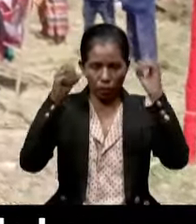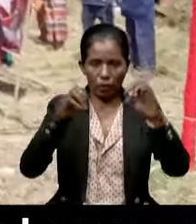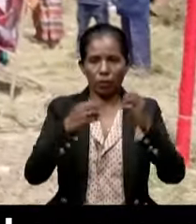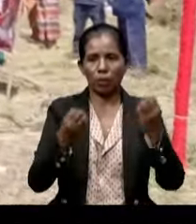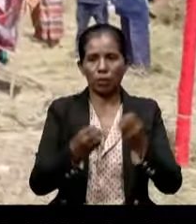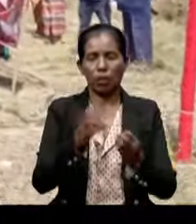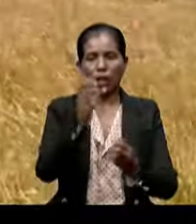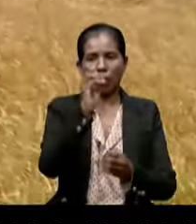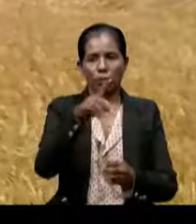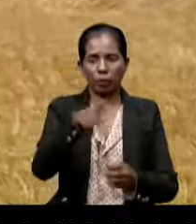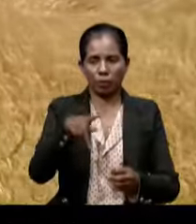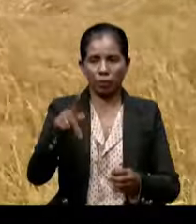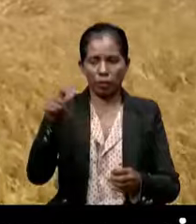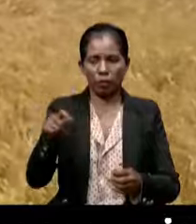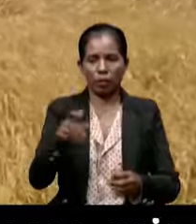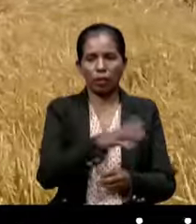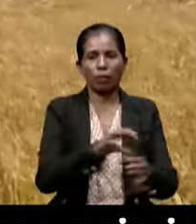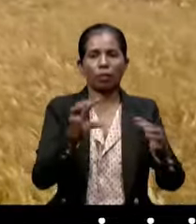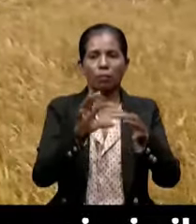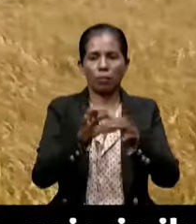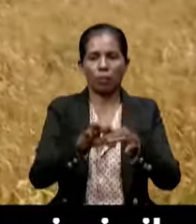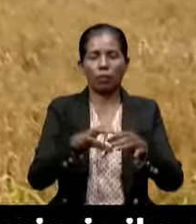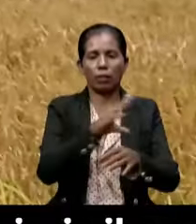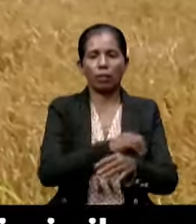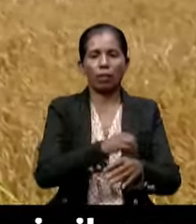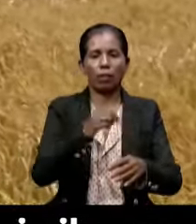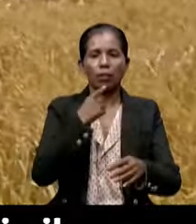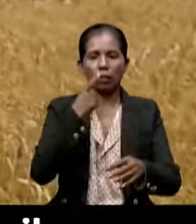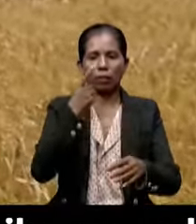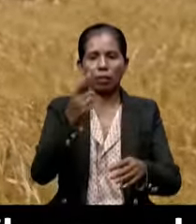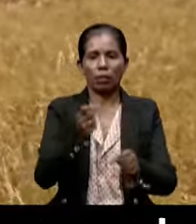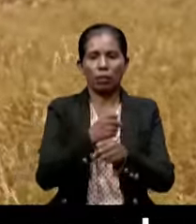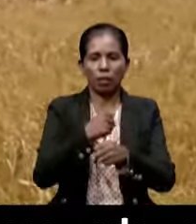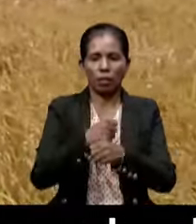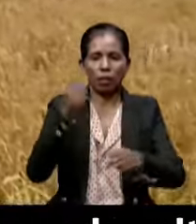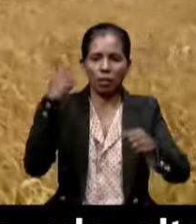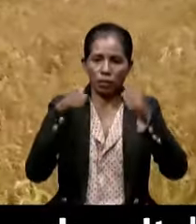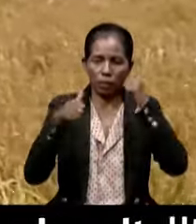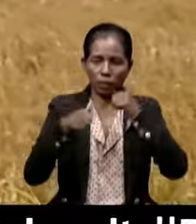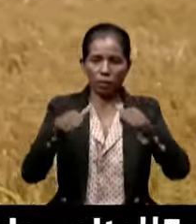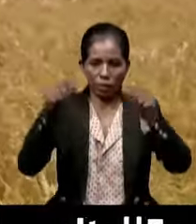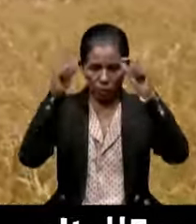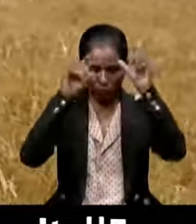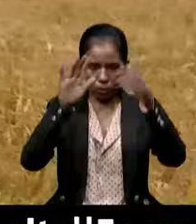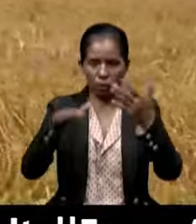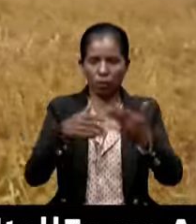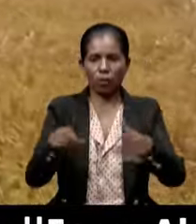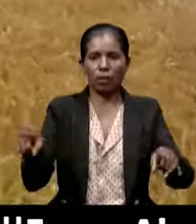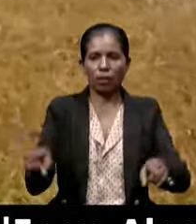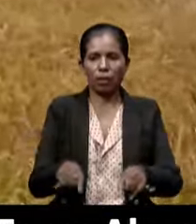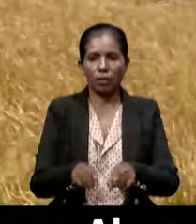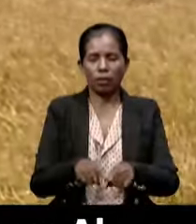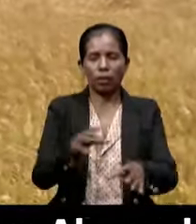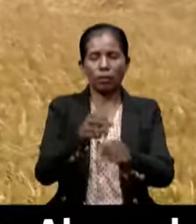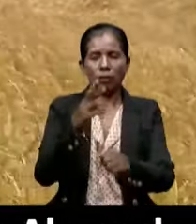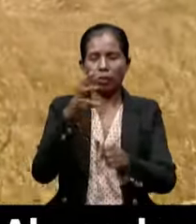Organização Popular Trabalhador Timorense, o membro mini brigada concentrada, halaona atividade e a território nacional hanesan,